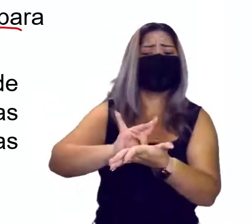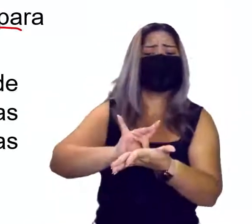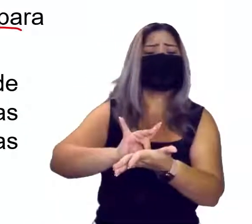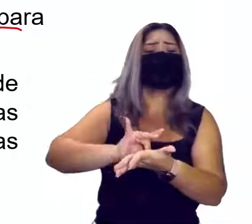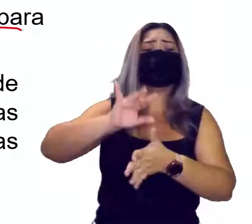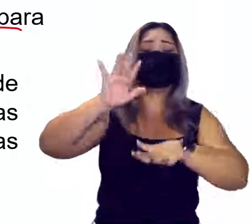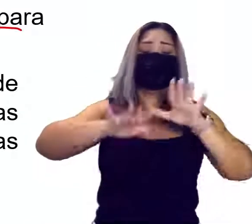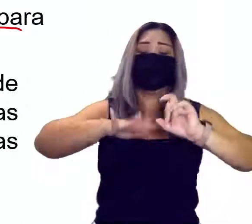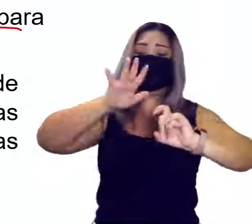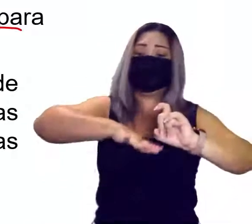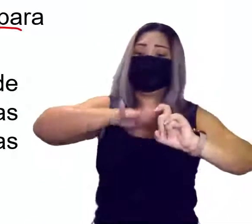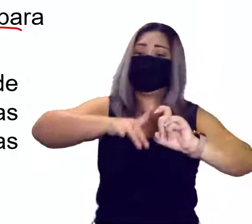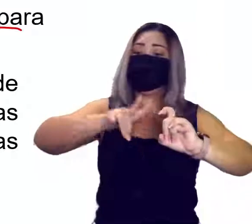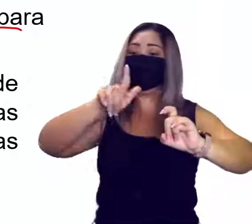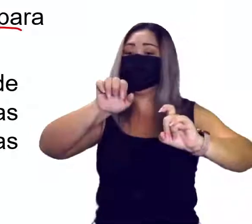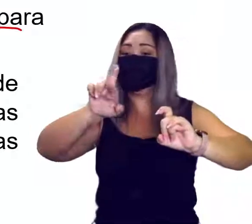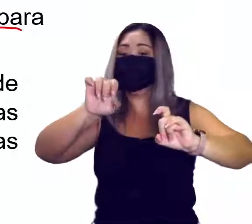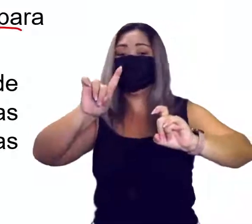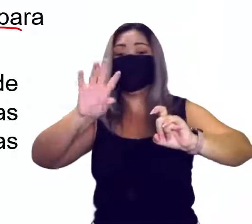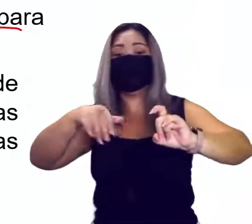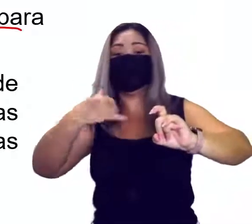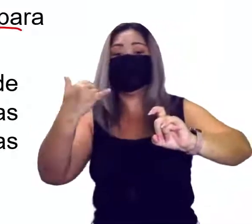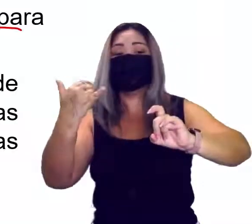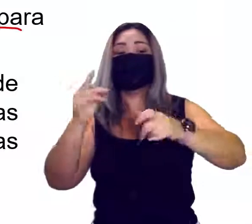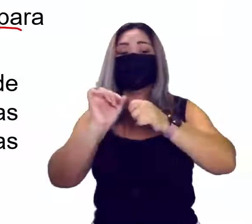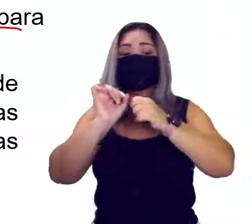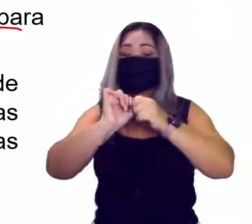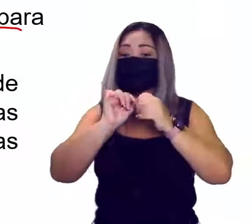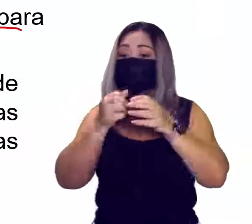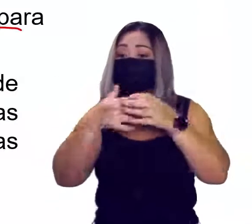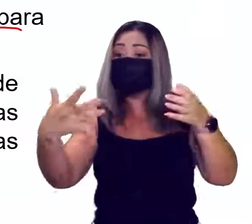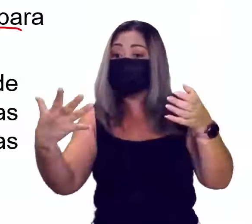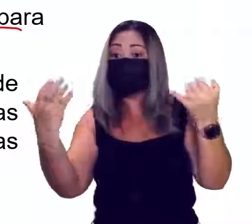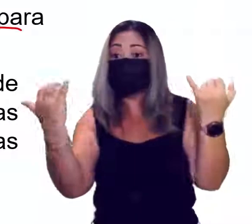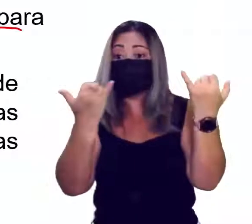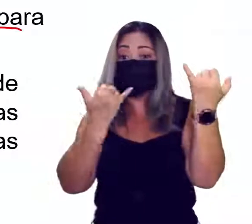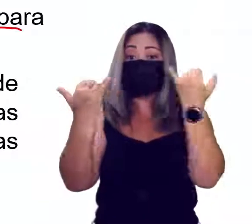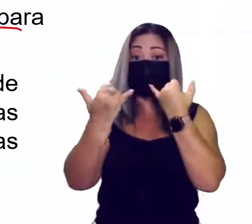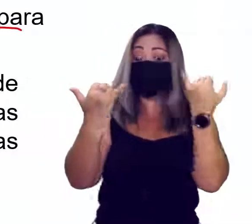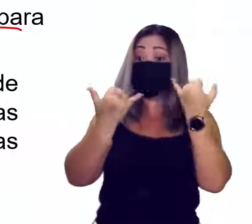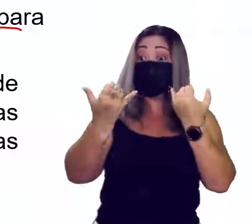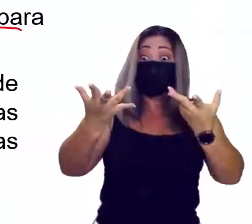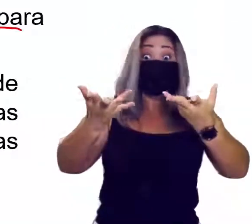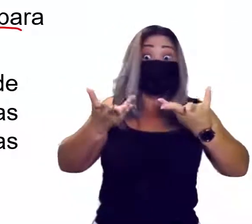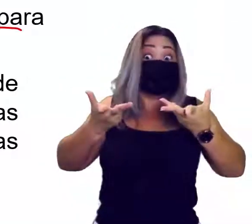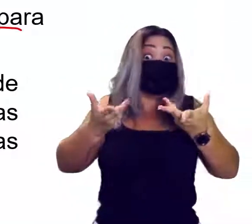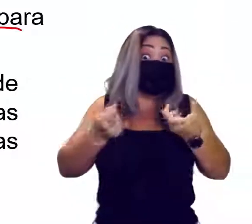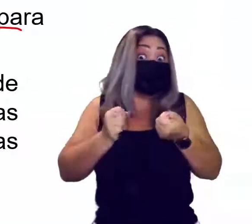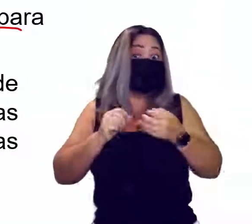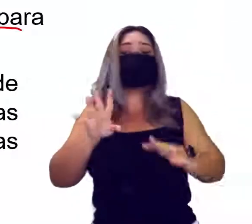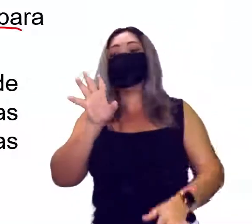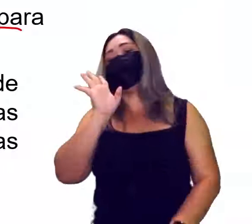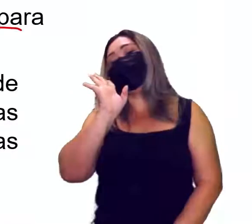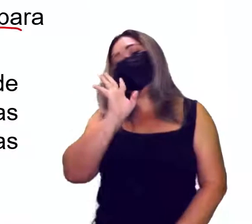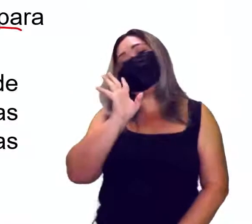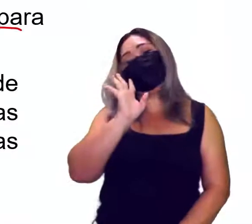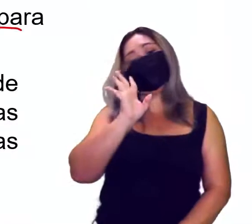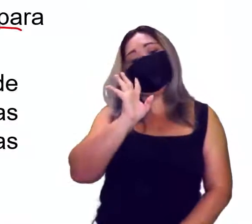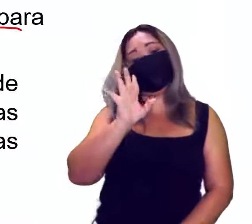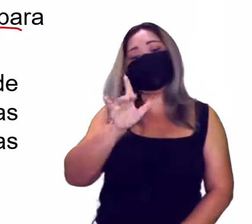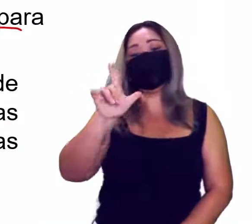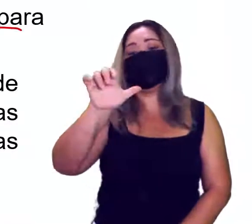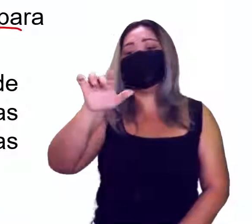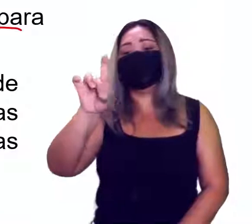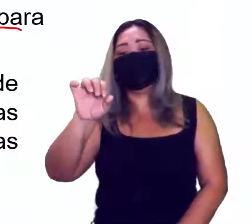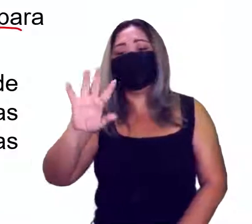a mitologia grega é formada por grande número de relatos maravilhosos. Muito legal. Ou lendas